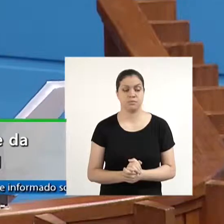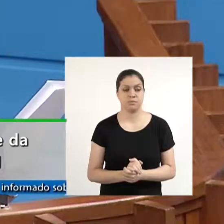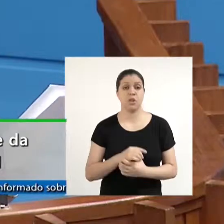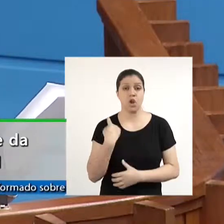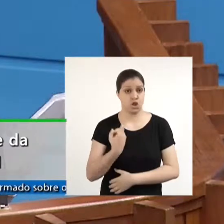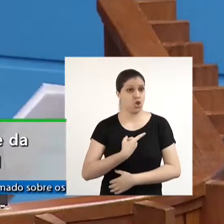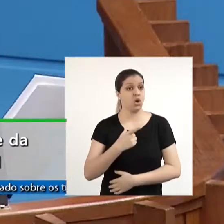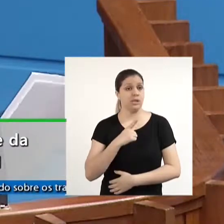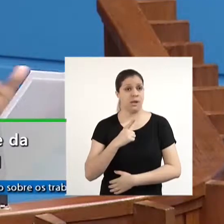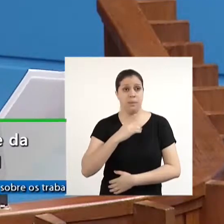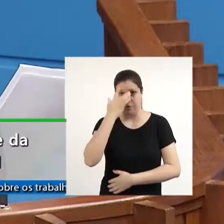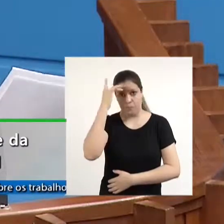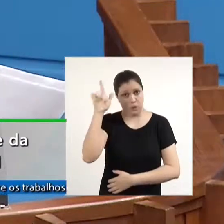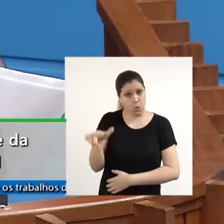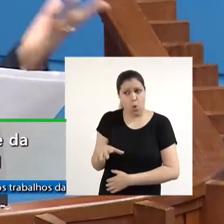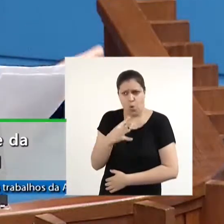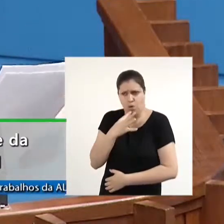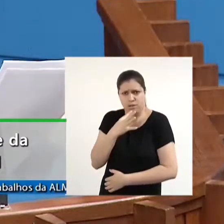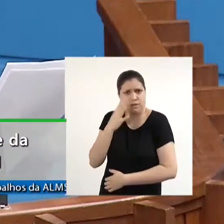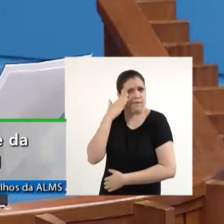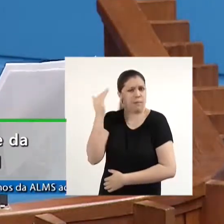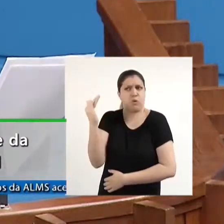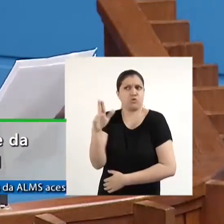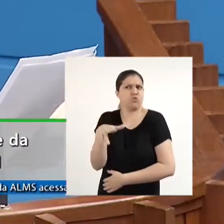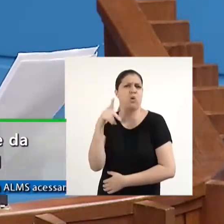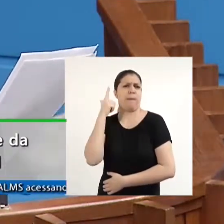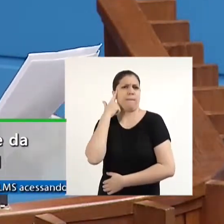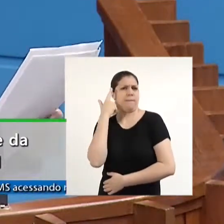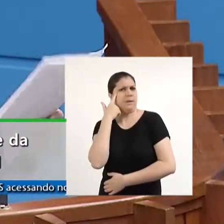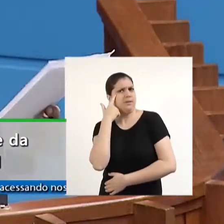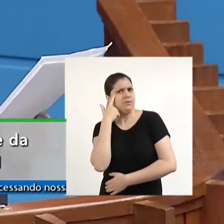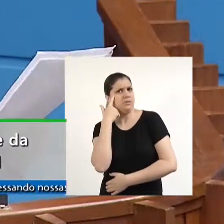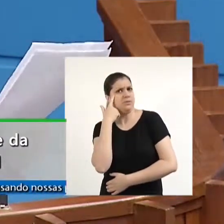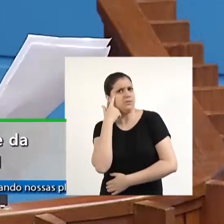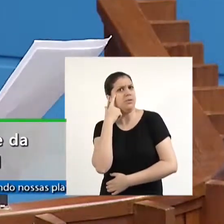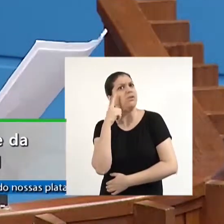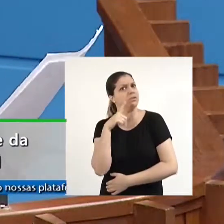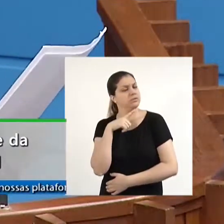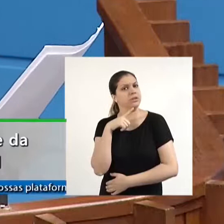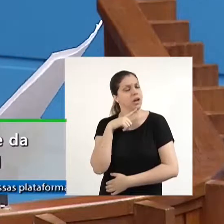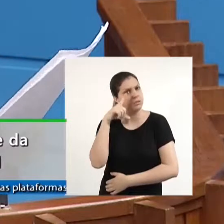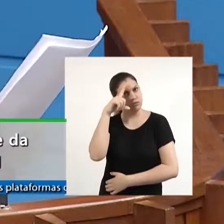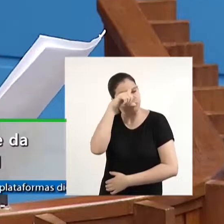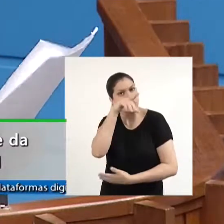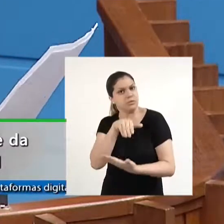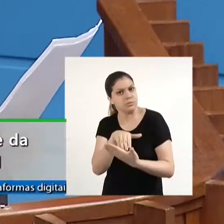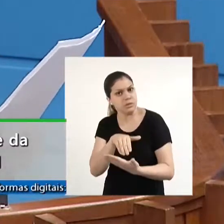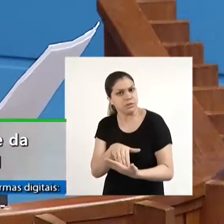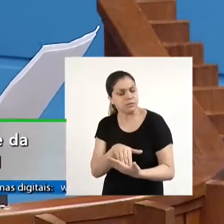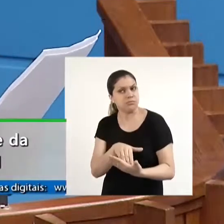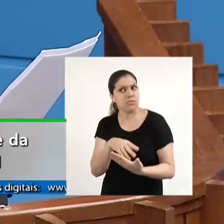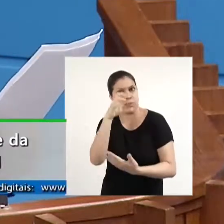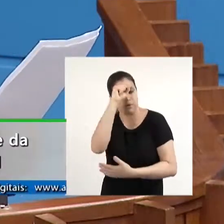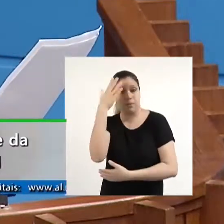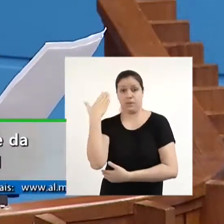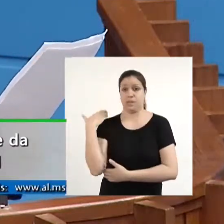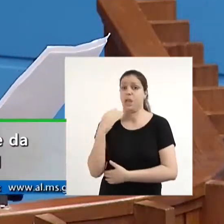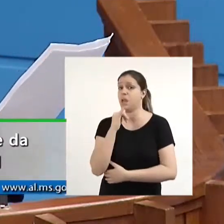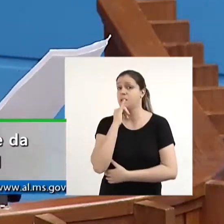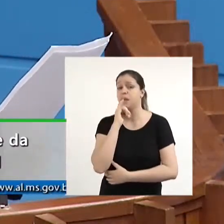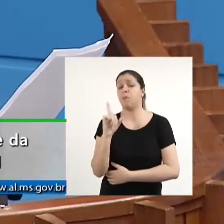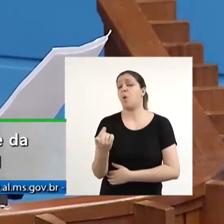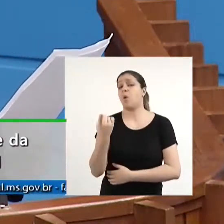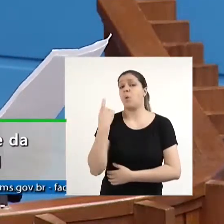Nós temos aqui pessoas conhecidas que a gente nunca imaginaria que tivesse passado por isso. Por exemplo, o